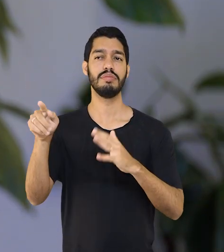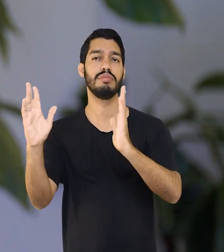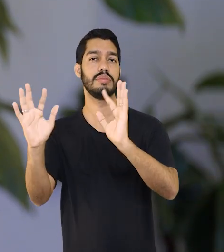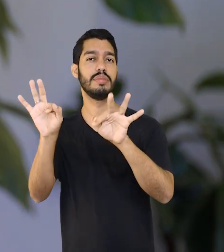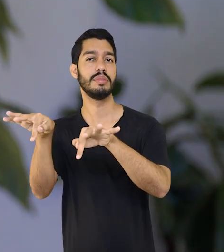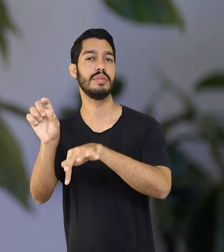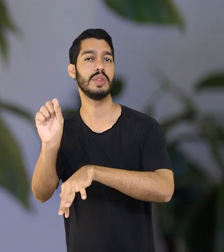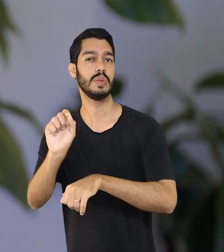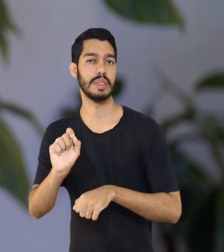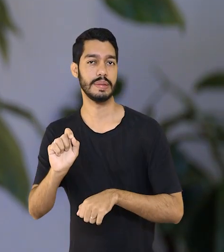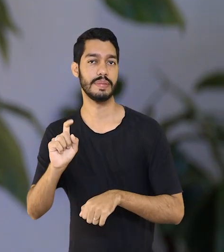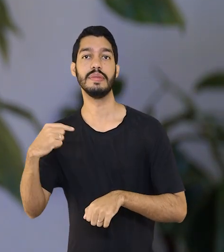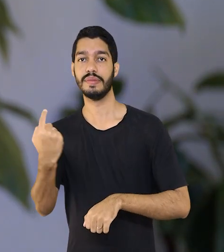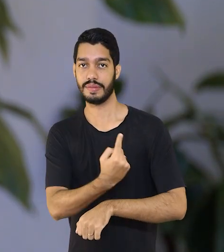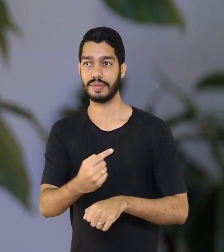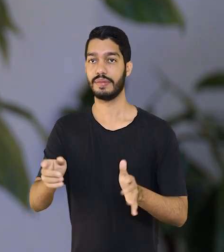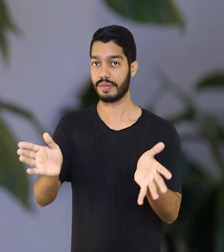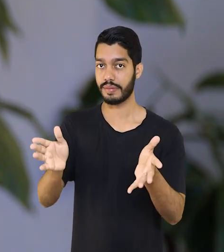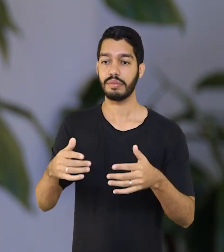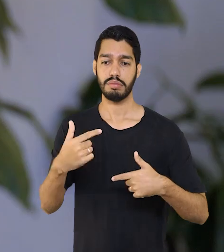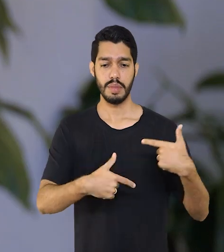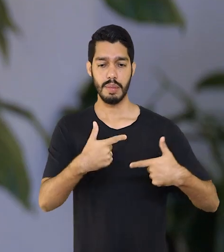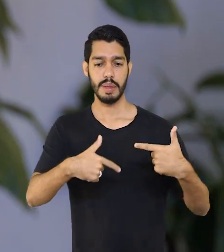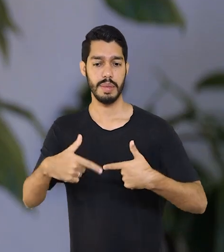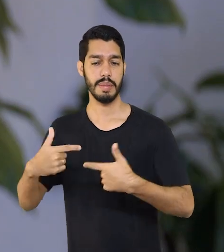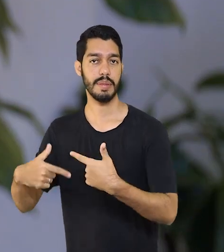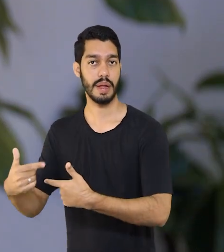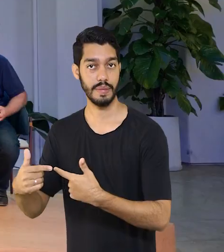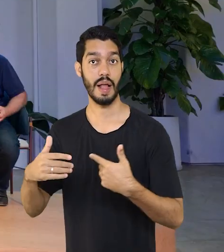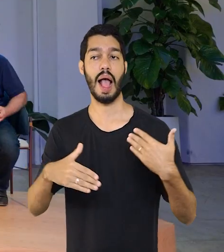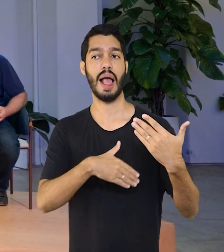trabalhamos ainda, e tem que ser assim,